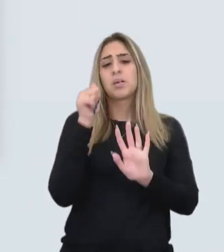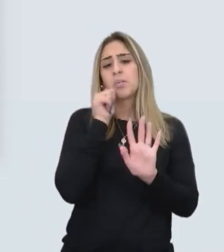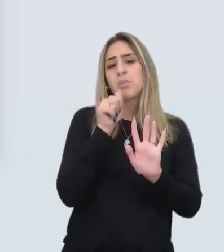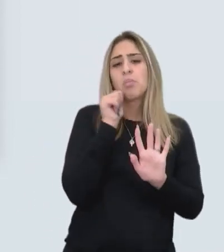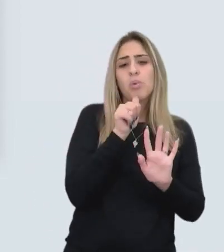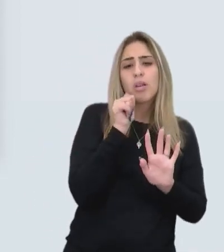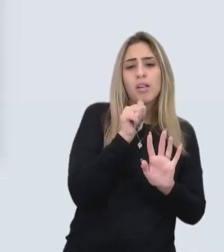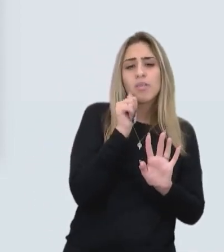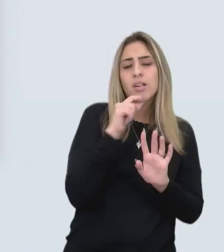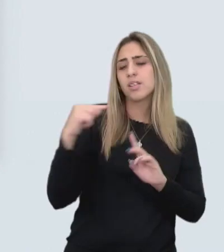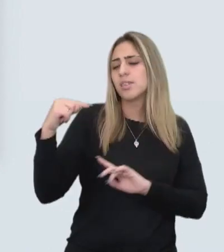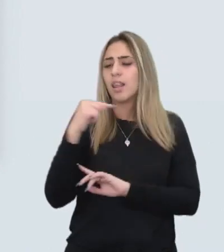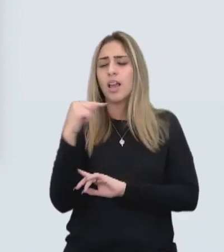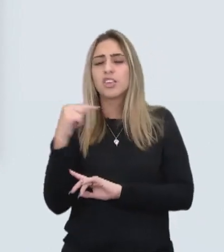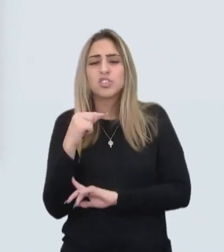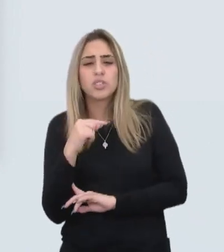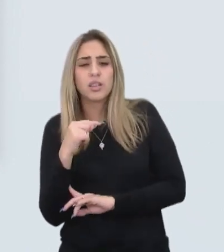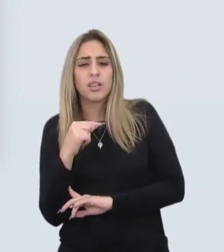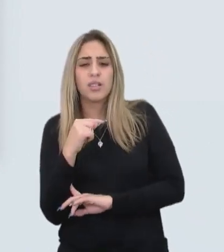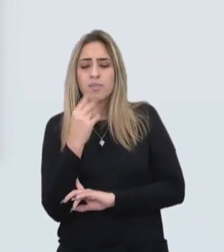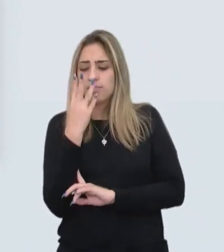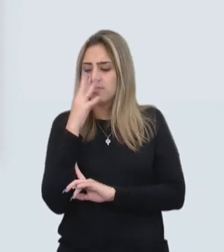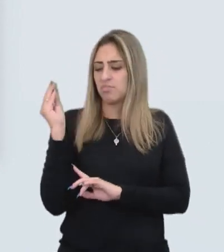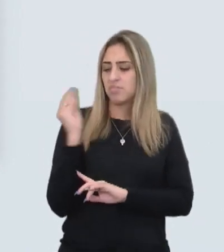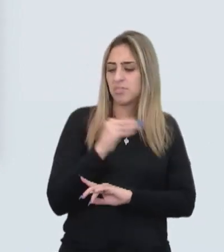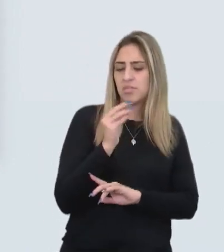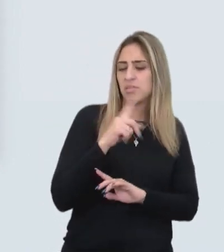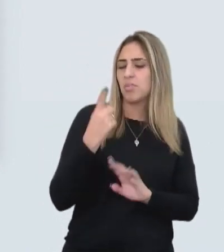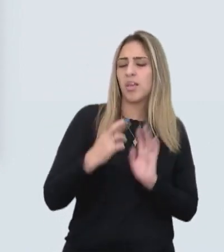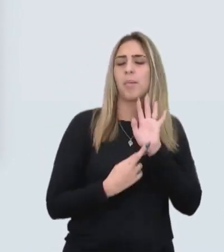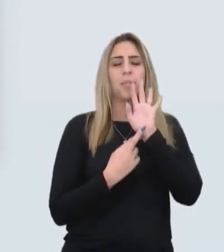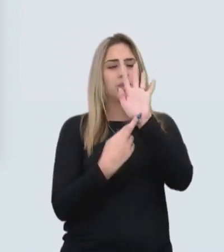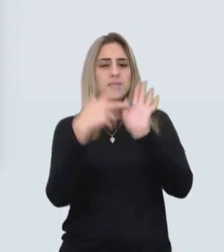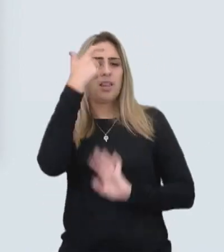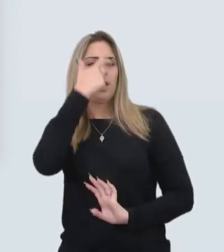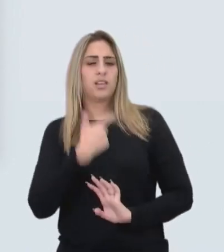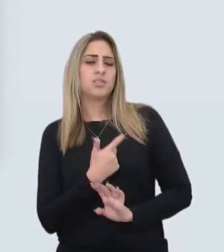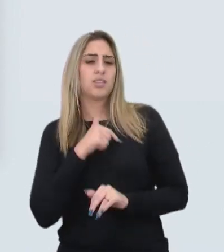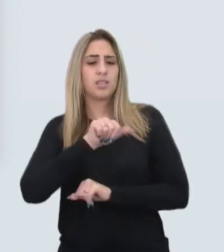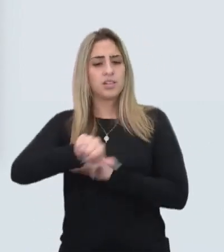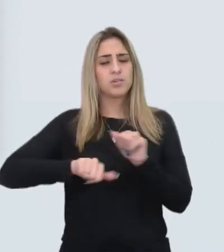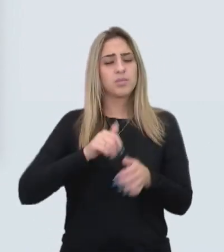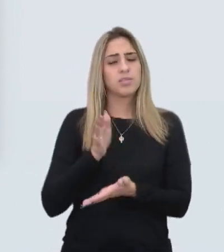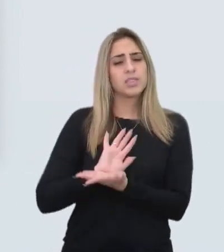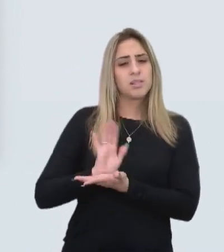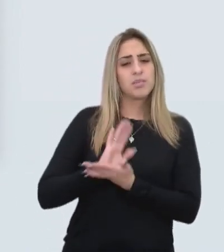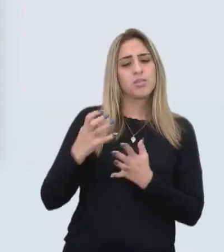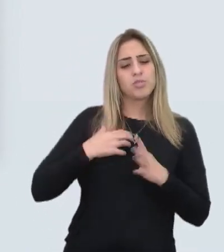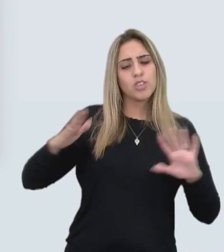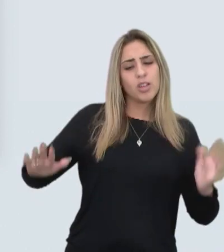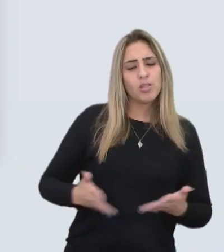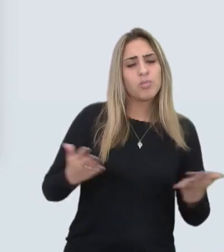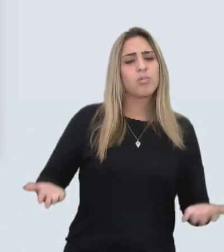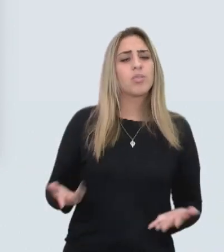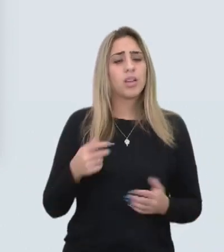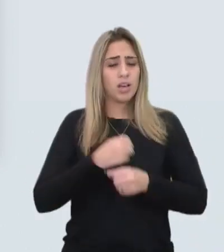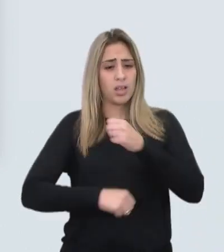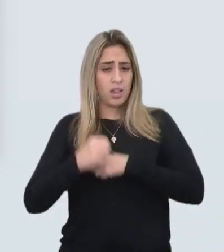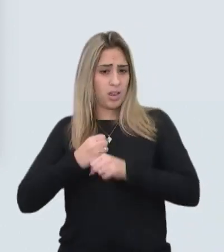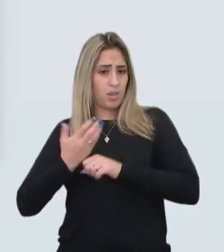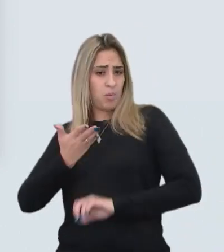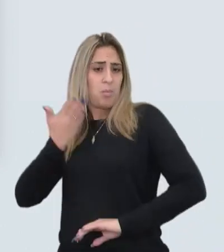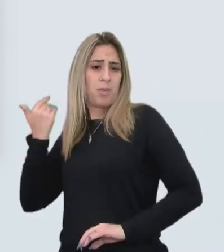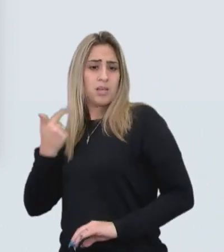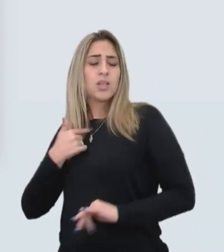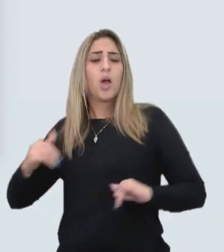tão negativas, tão mal representadas e que transforme o cinema em um ambiente ainda hostil. Ano passado